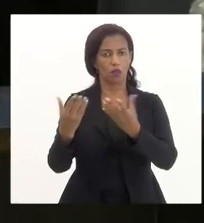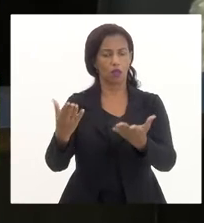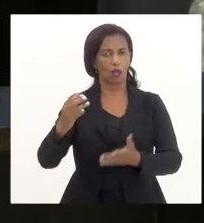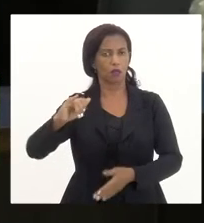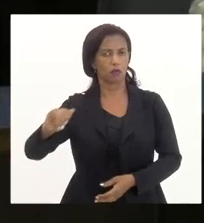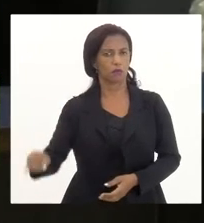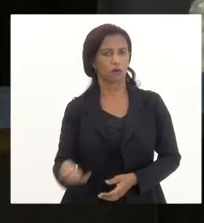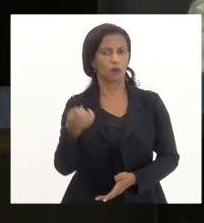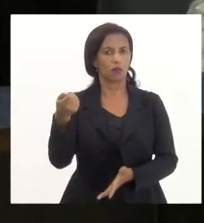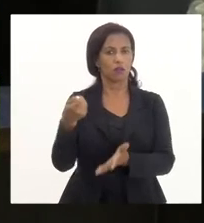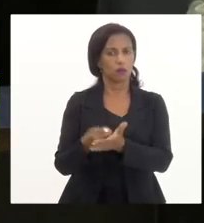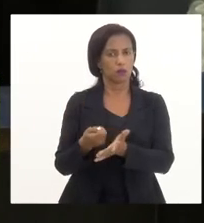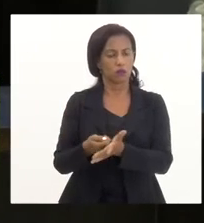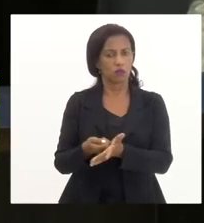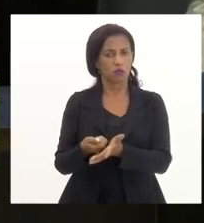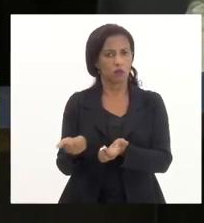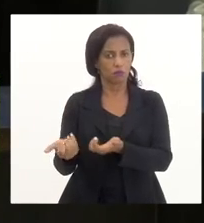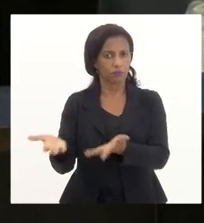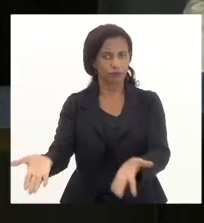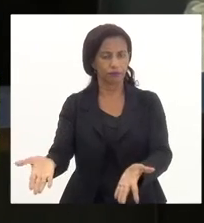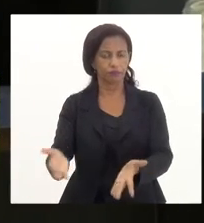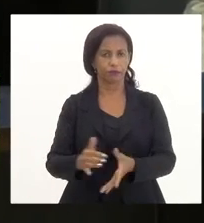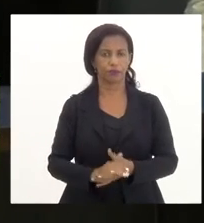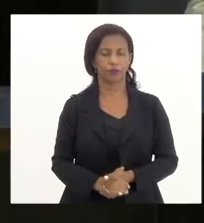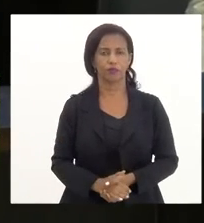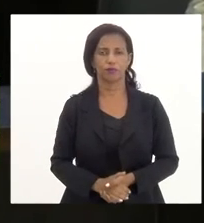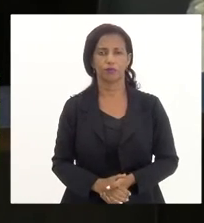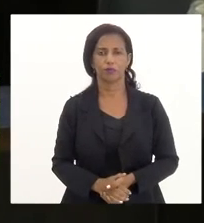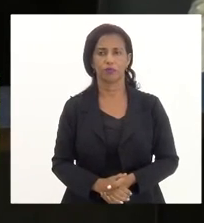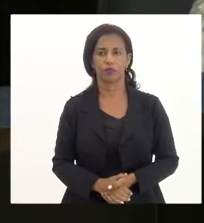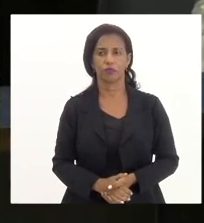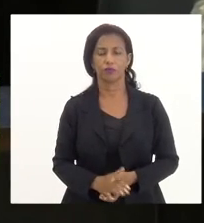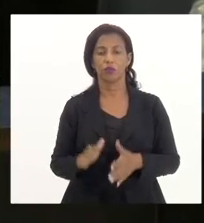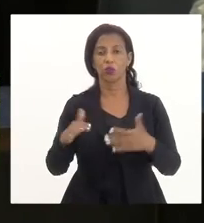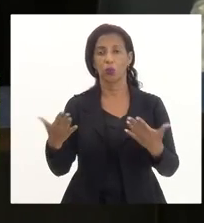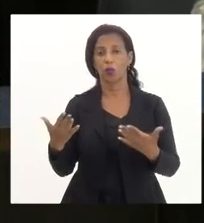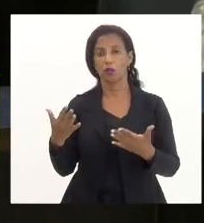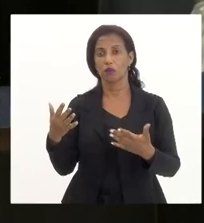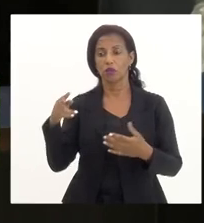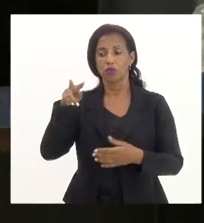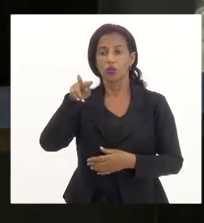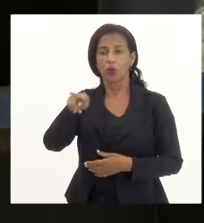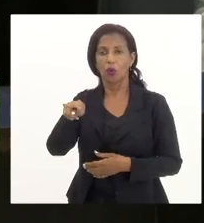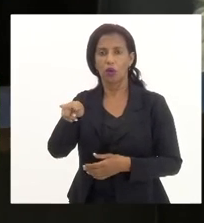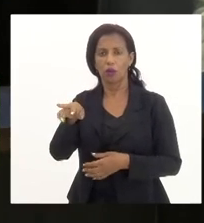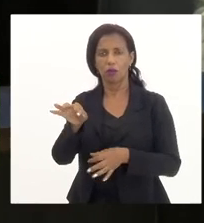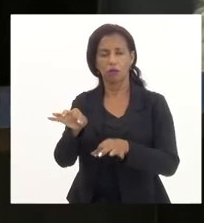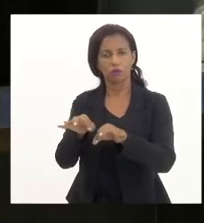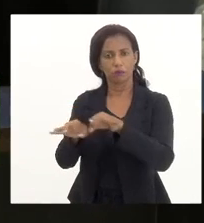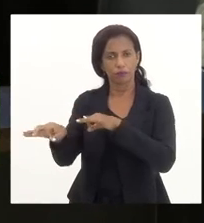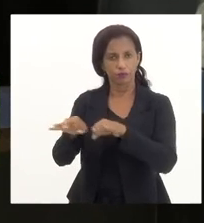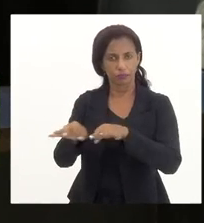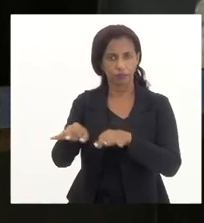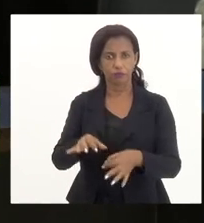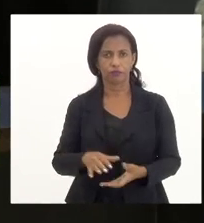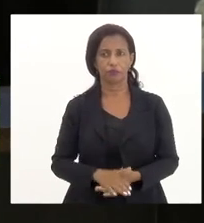de que essas exigências sejam ressalvadas e quando a gente olha aqui para esse projeto